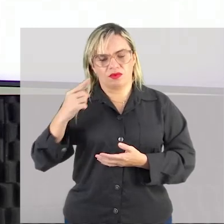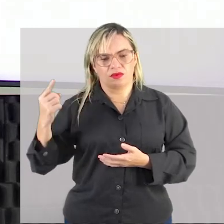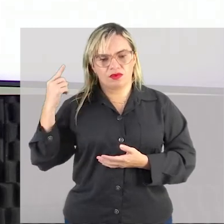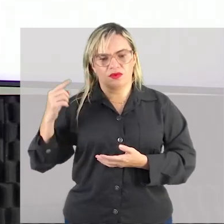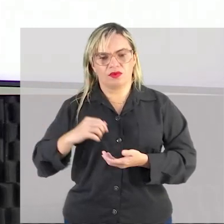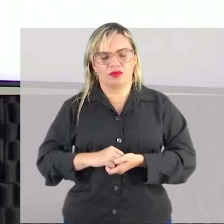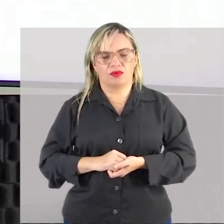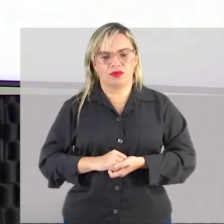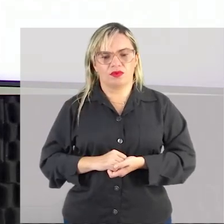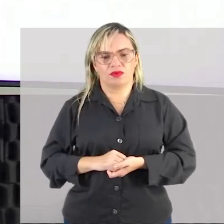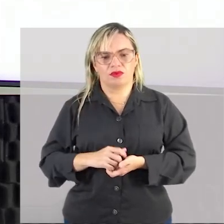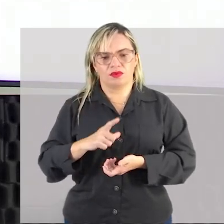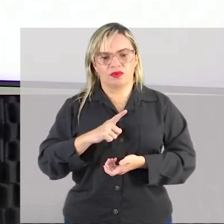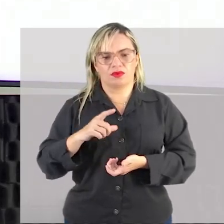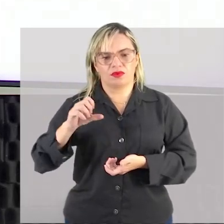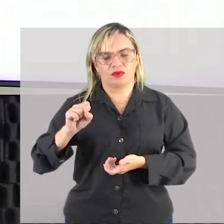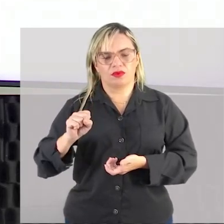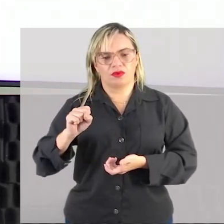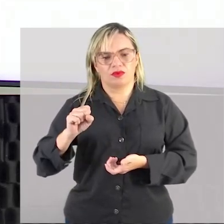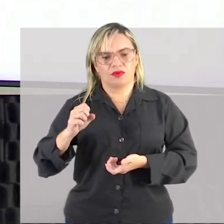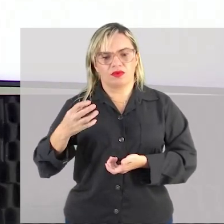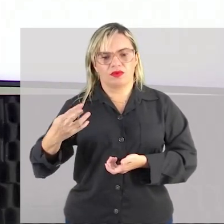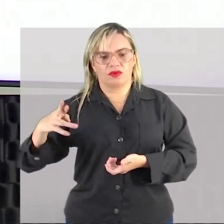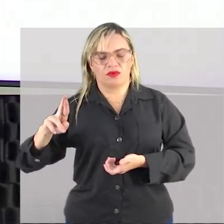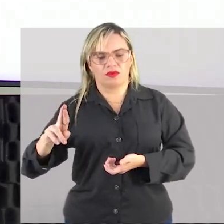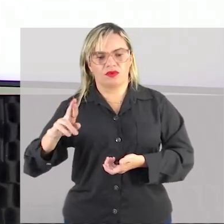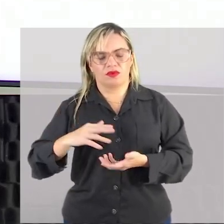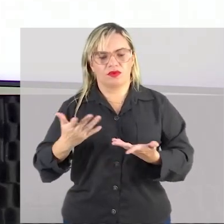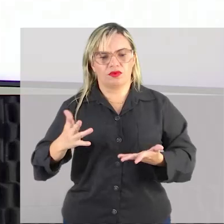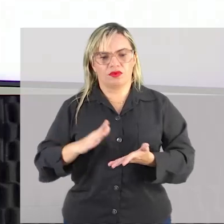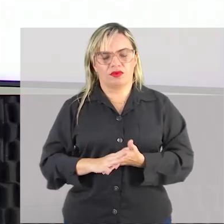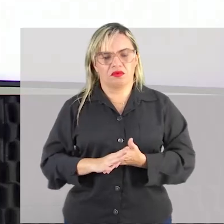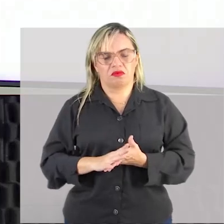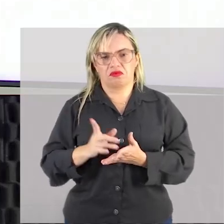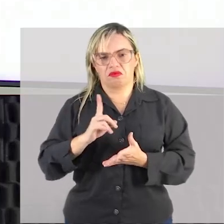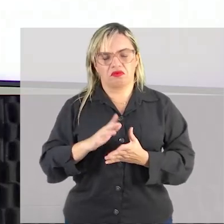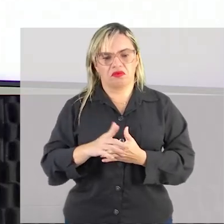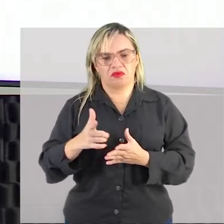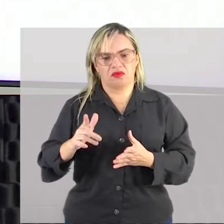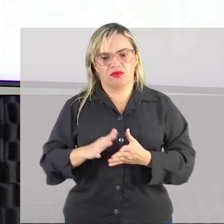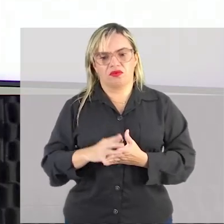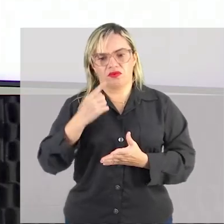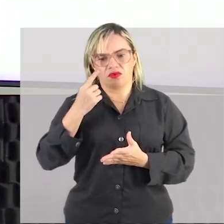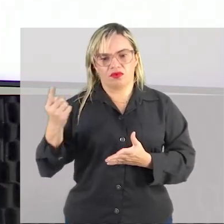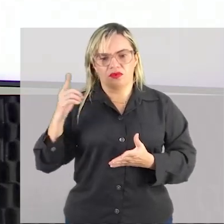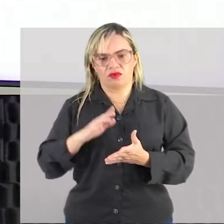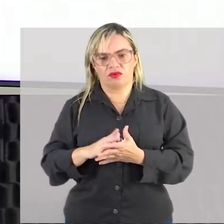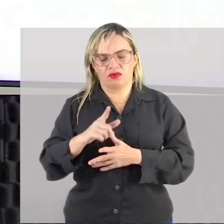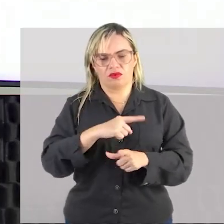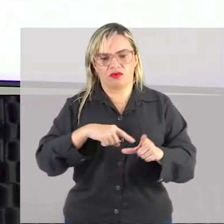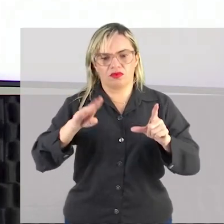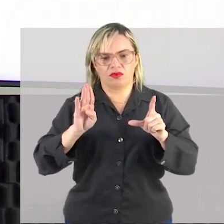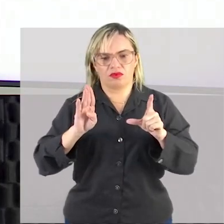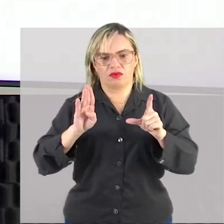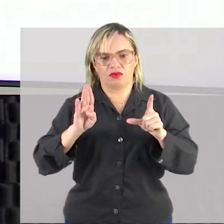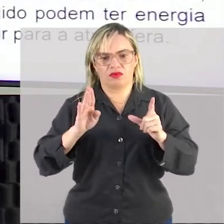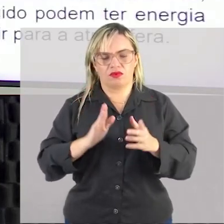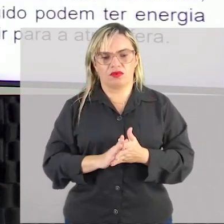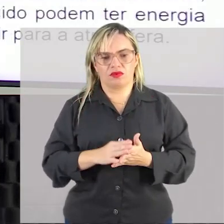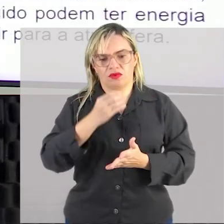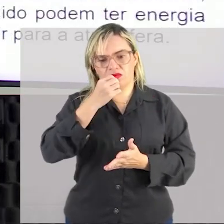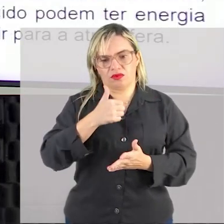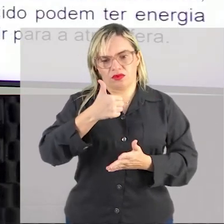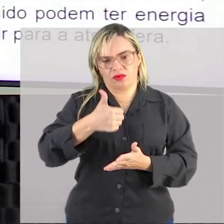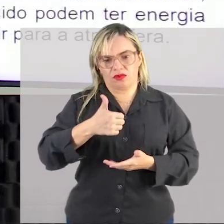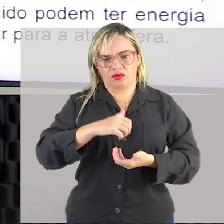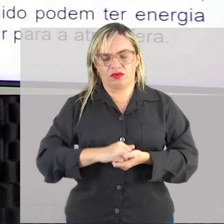eu teria um éster. Não tem essa característica bem aí. Também não tem aldeído, então a resposta fica sendo a letra B. De boa,